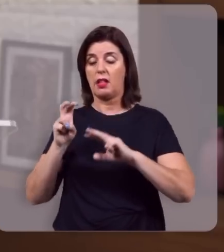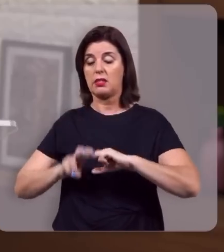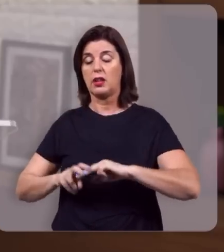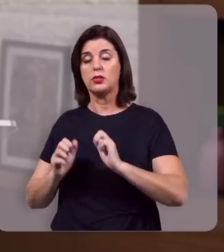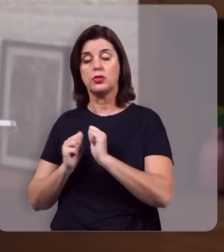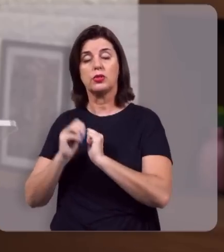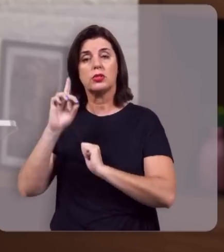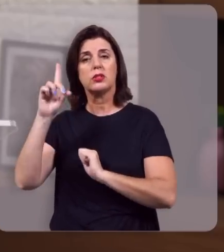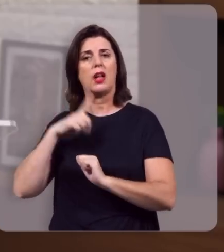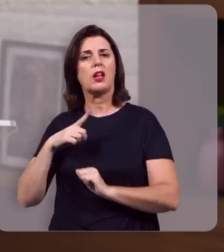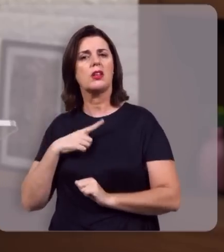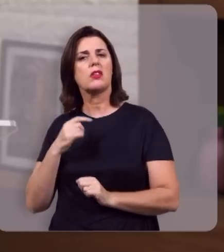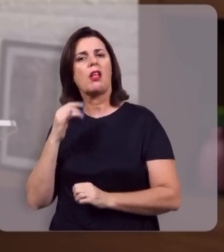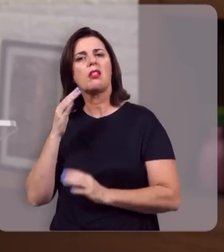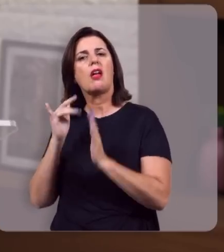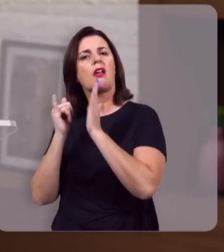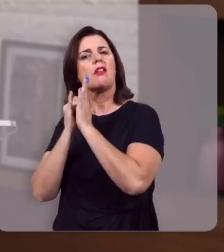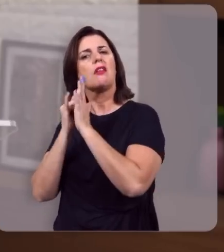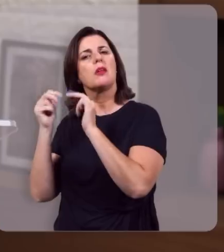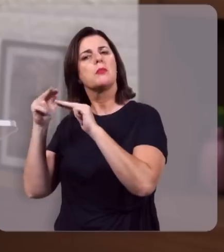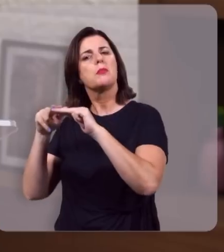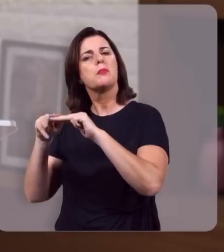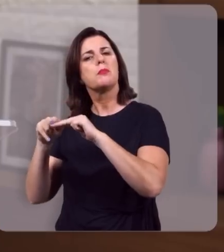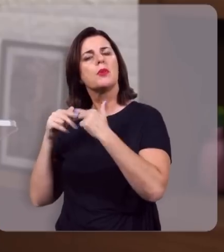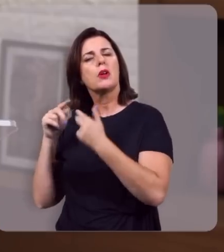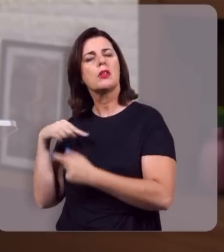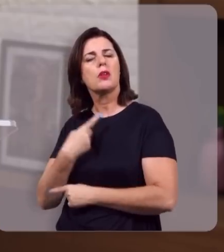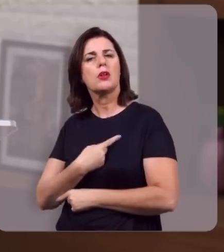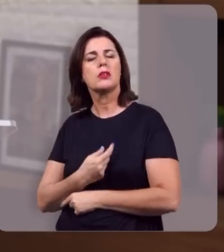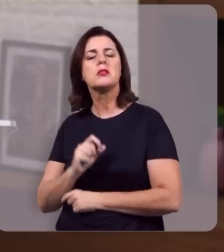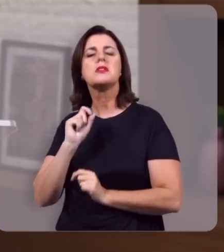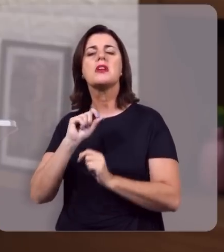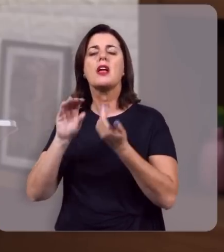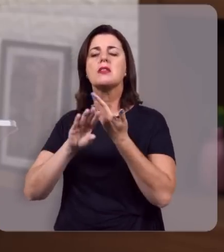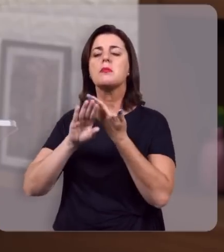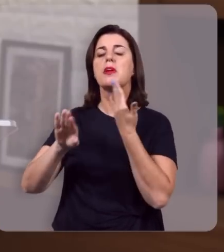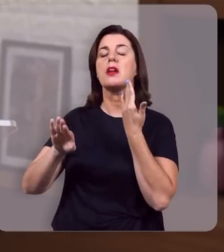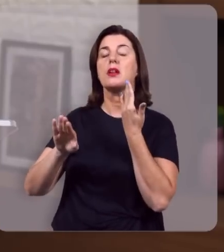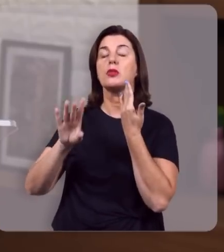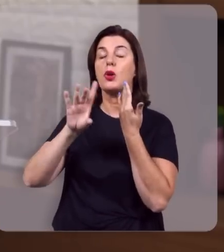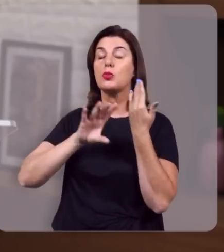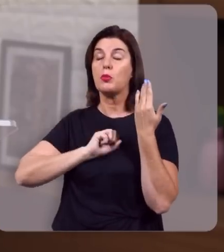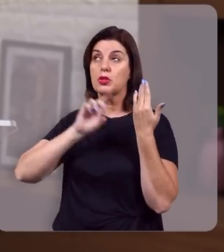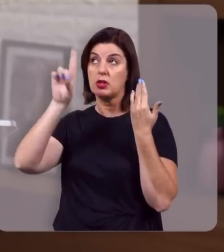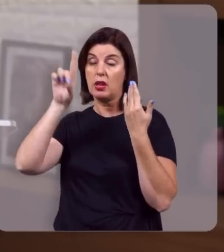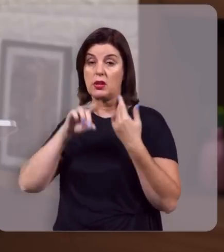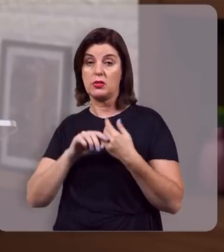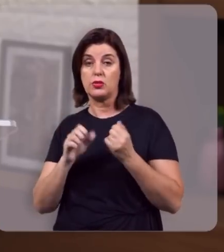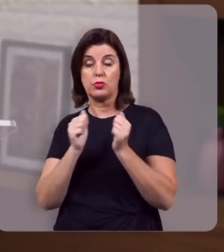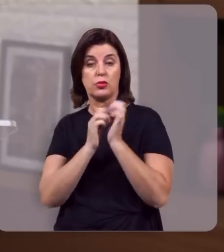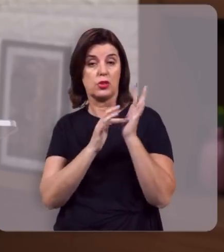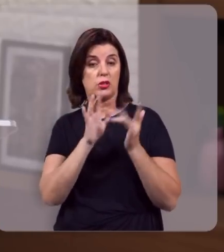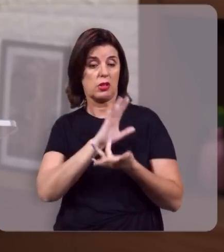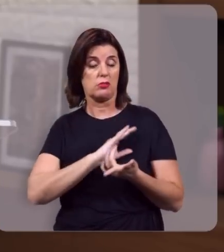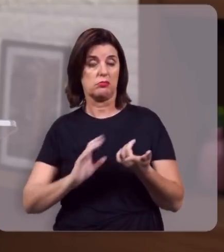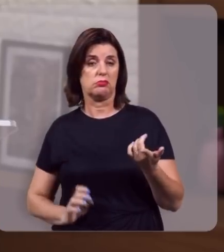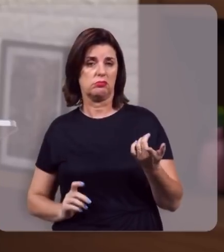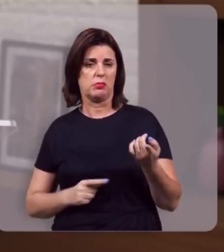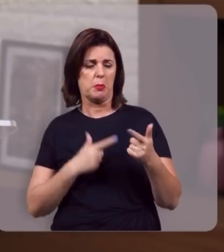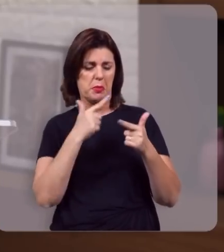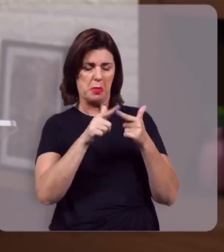destra de Deus e também intercede por nós. Quem nos separará, ou que nos separará do amor de Deus que está em Cristo Jesus?